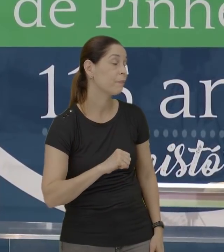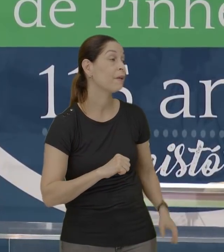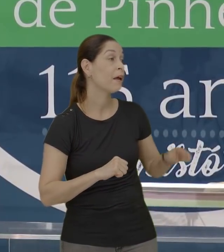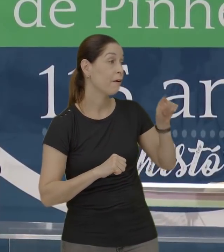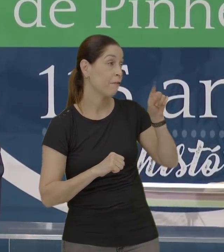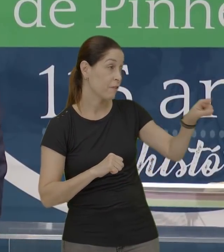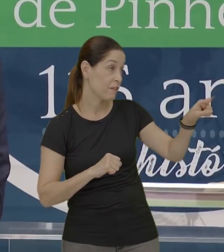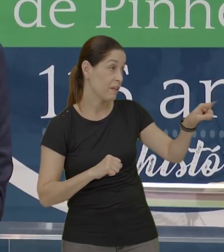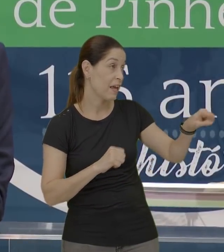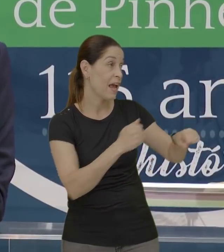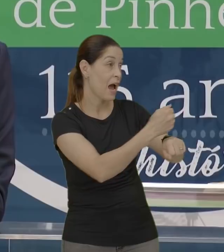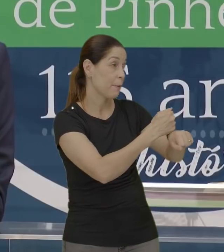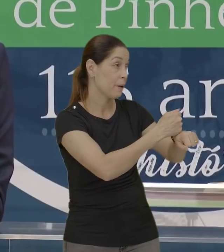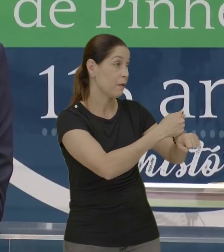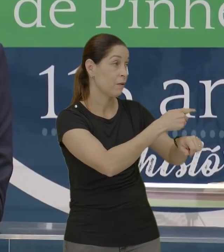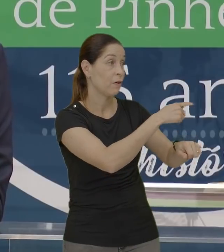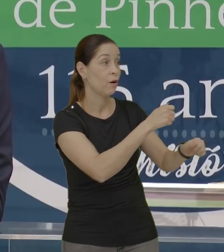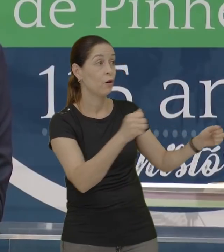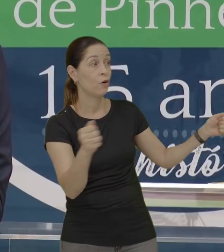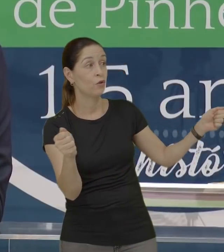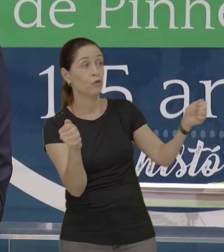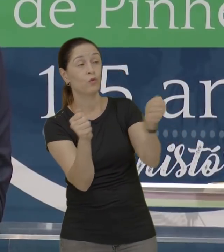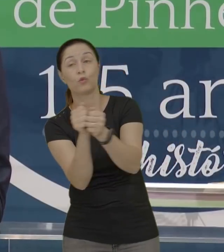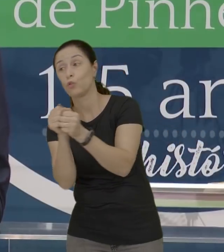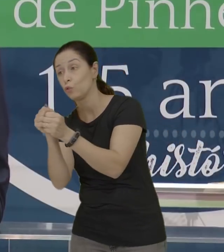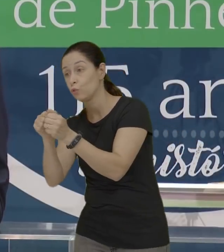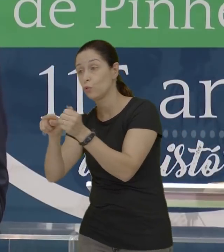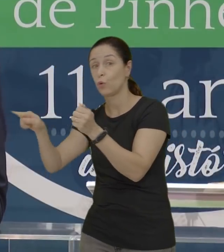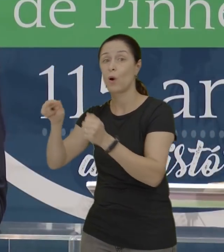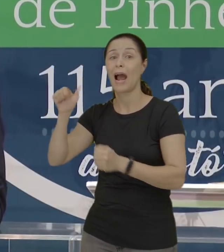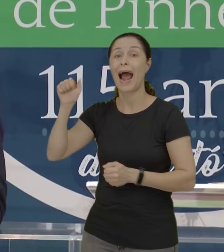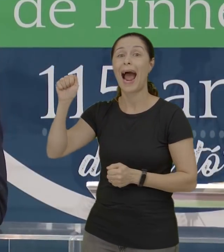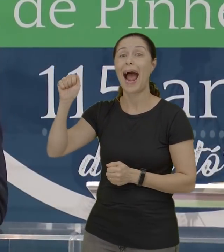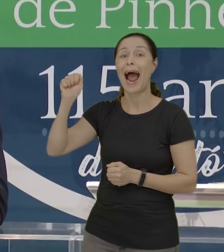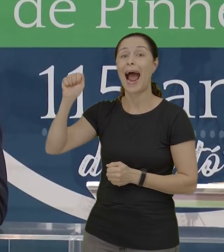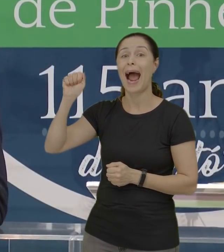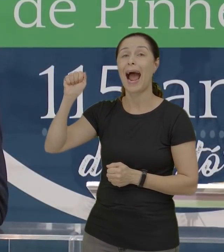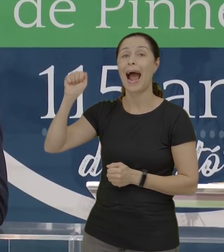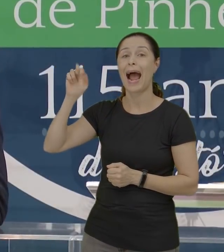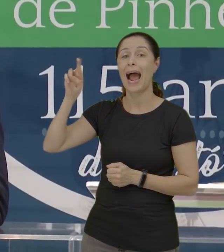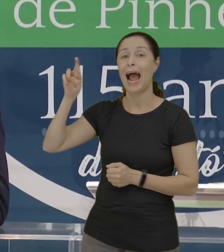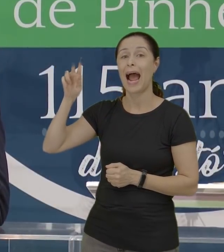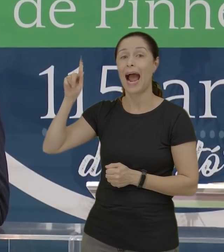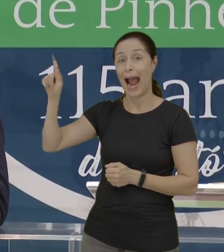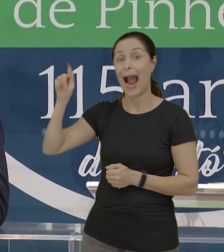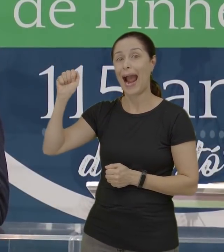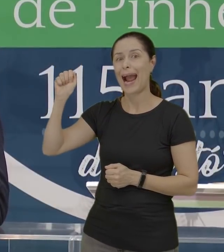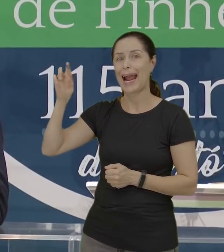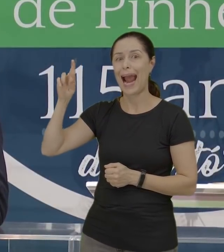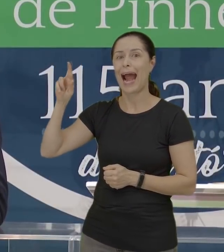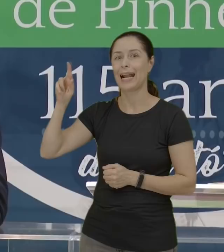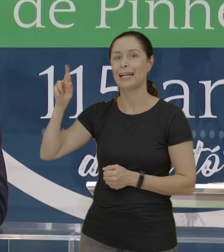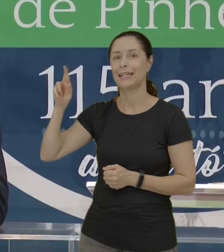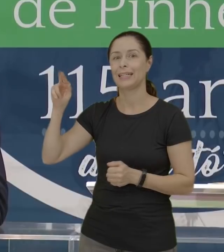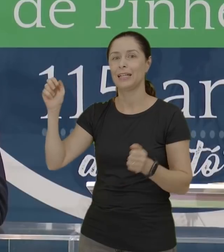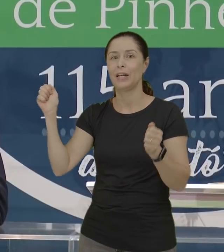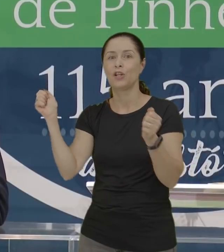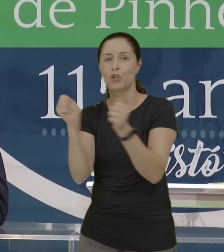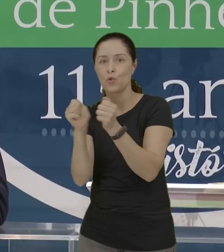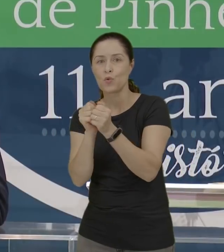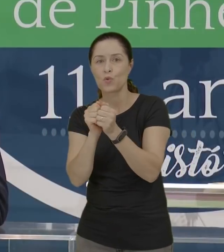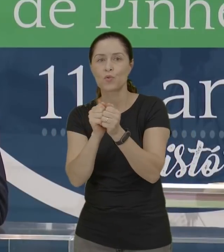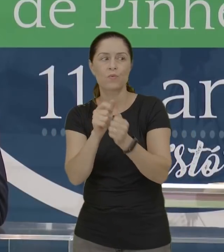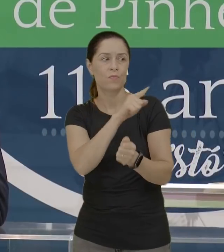eu vou ser mãe por meio de Agar. O Abraão, em vez de confrontar a sua mulher, diz: não, minha filha, Deus me prometeu, Deus vai